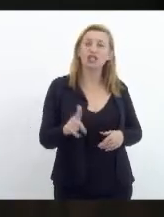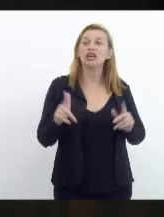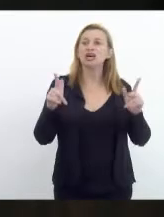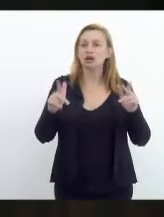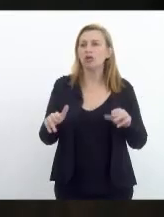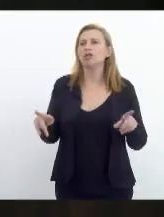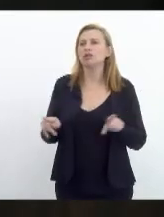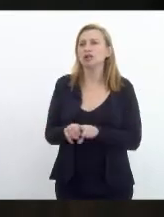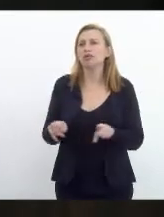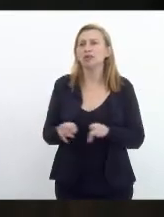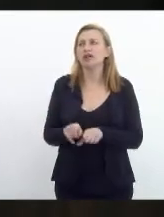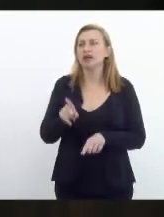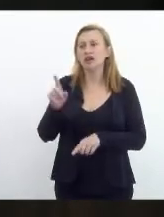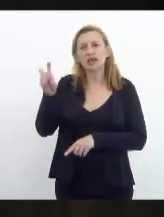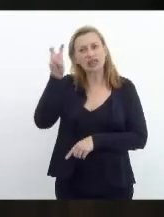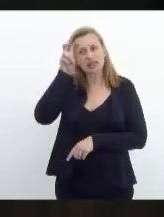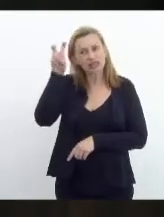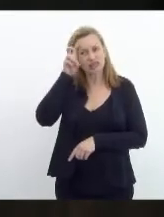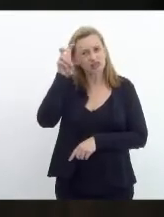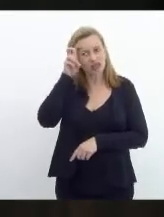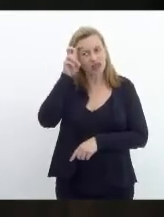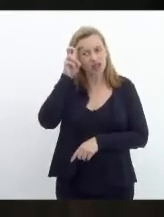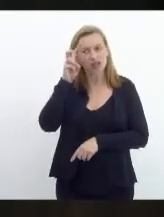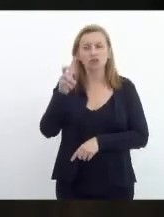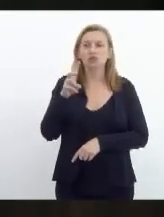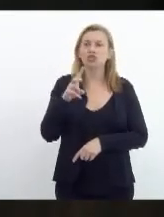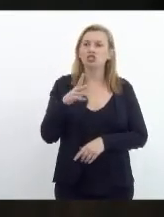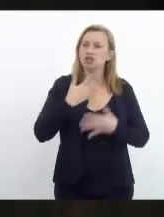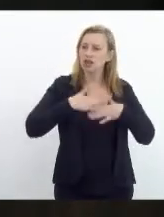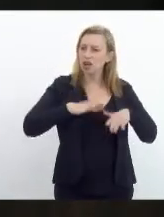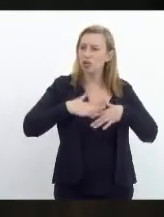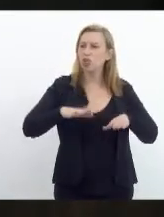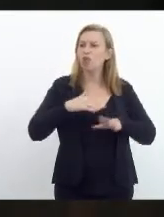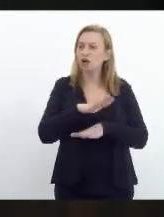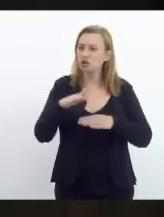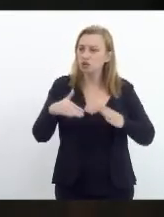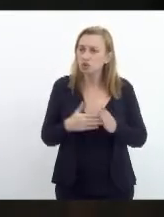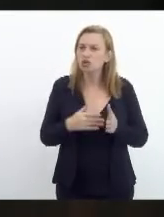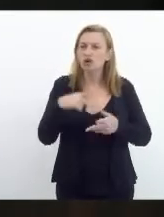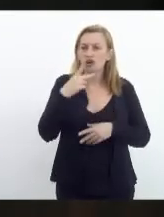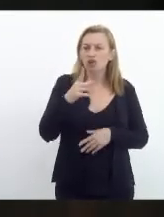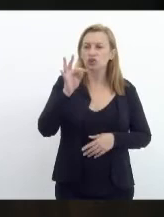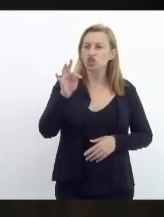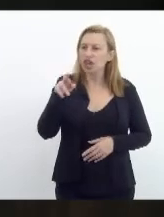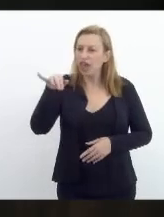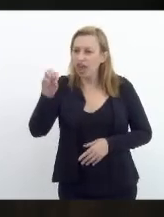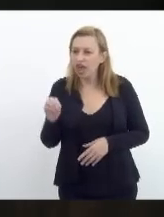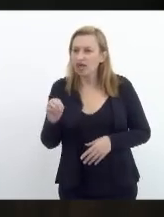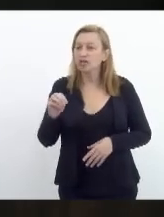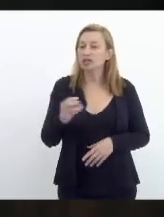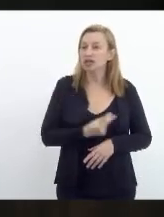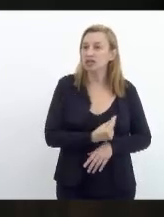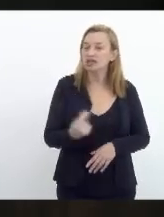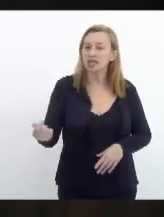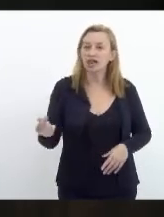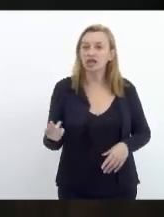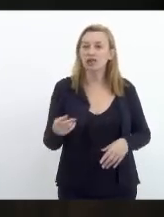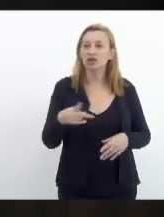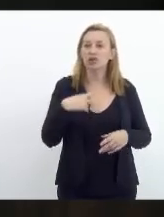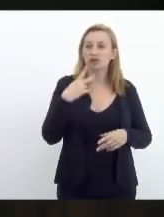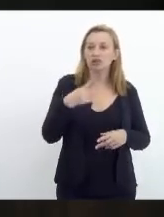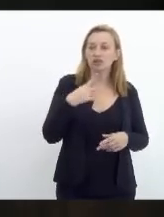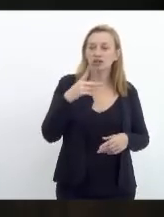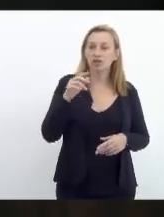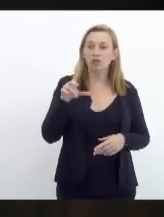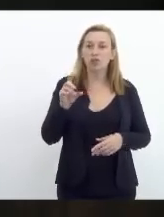também, naquela quinta-feira, quando a gente tranquilizou todo mundo, falou do triênio, eles saíram com um discurso, com um